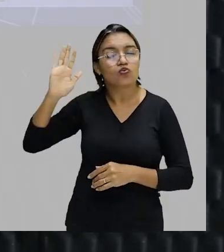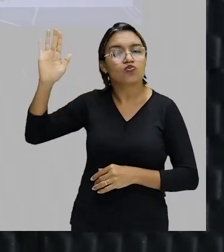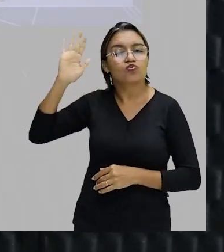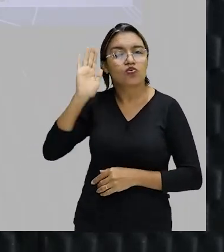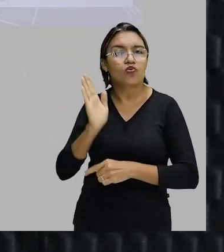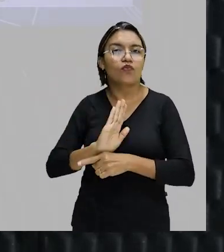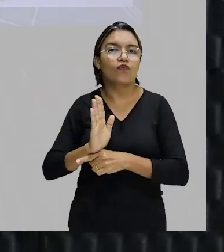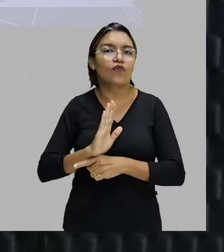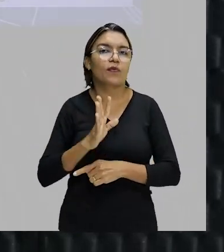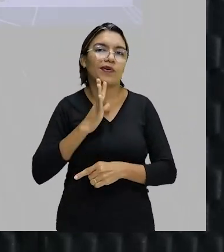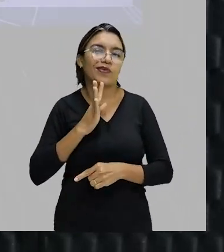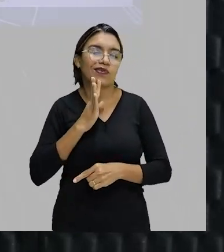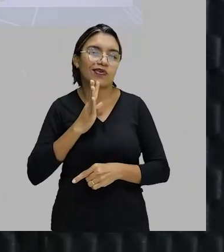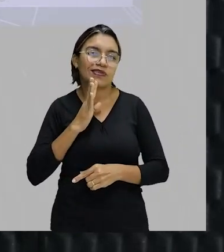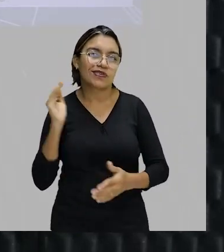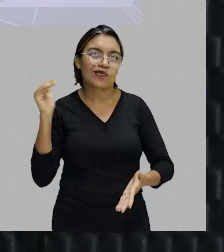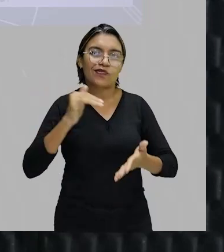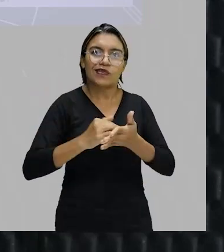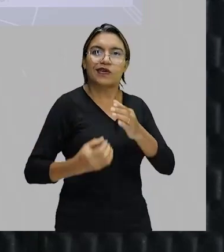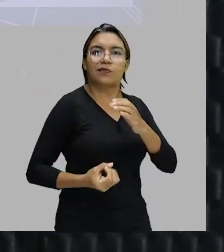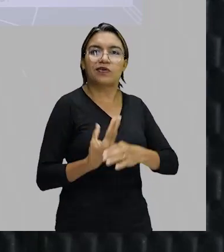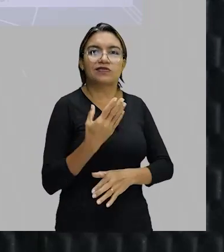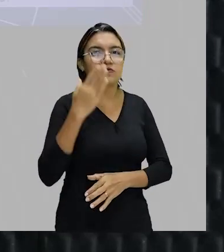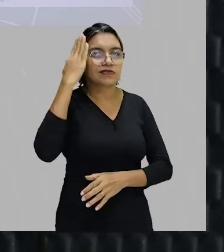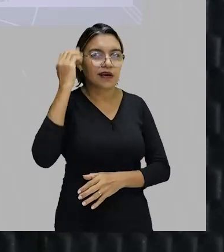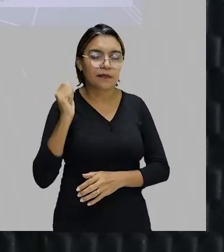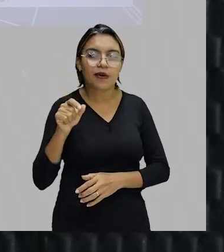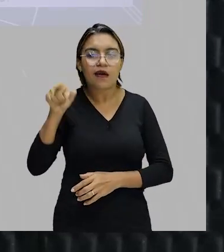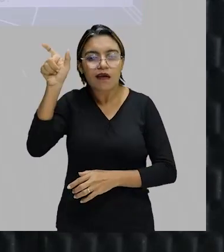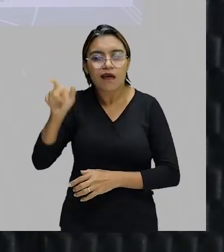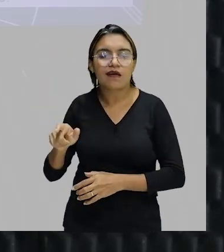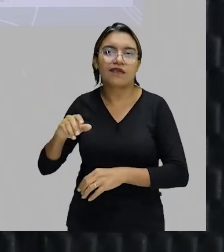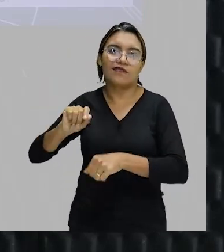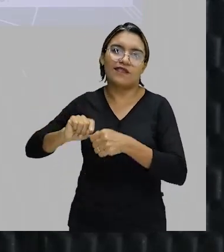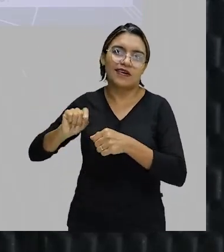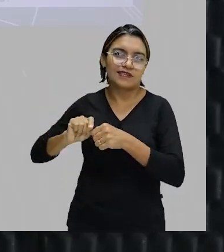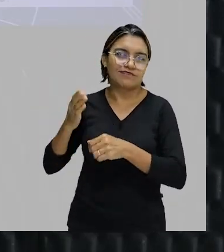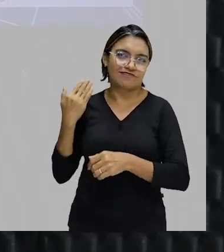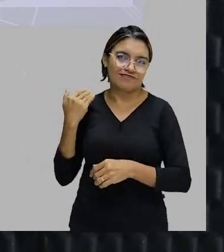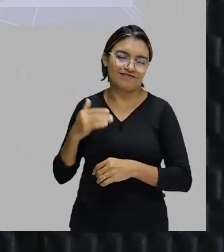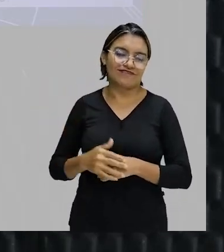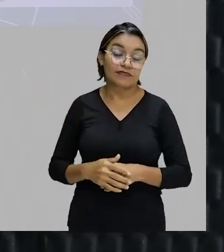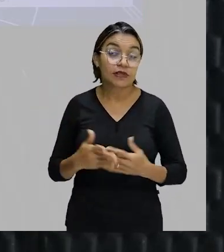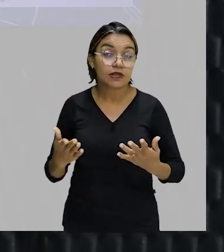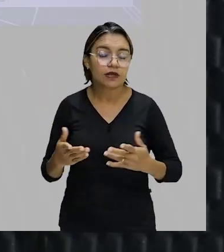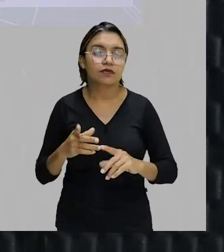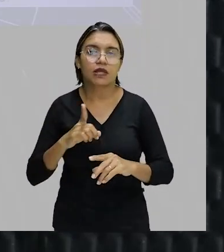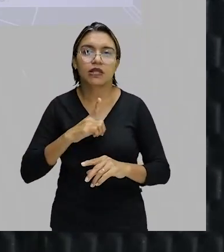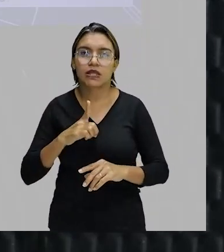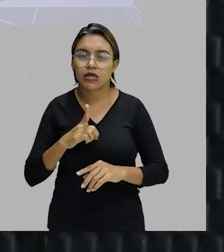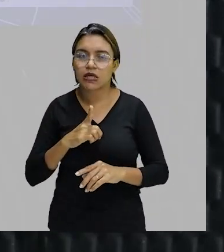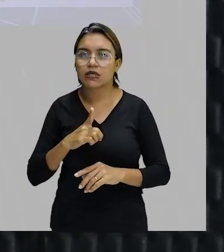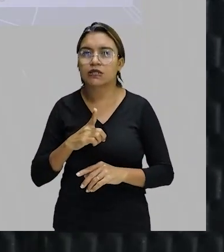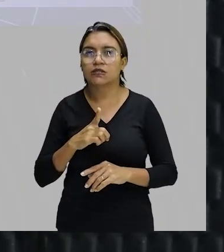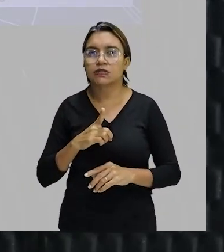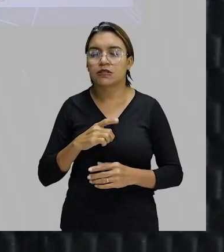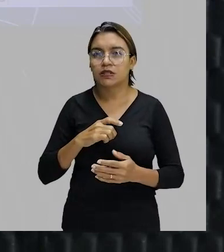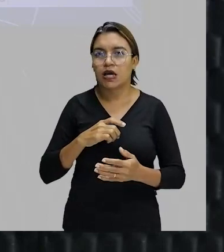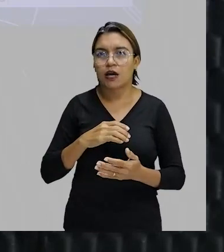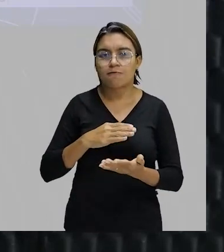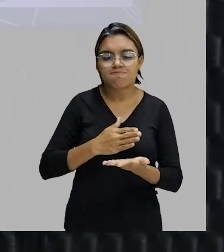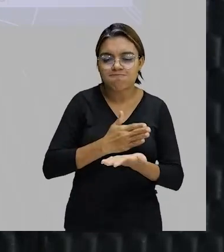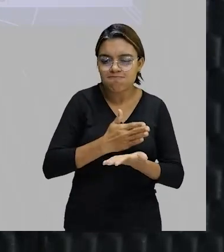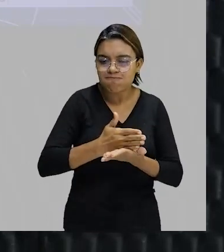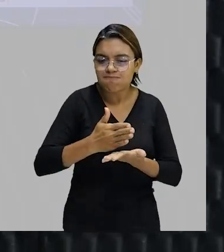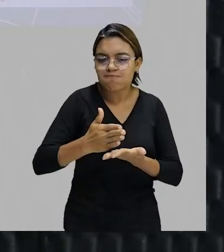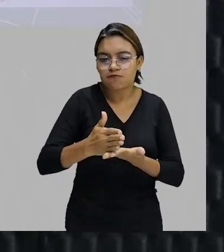conhecer o final da produção para saber realmente aquilo que ele estava fazendo, tá certo? Então, existe a chamada divisão de tarefas. Eu